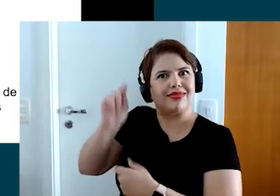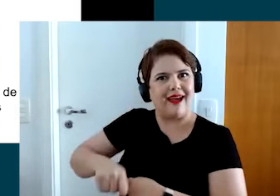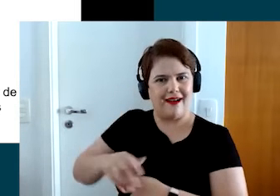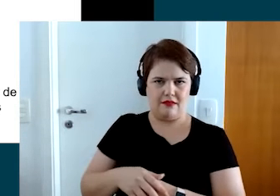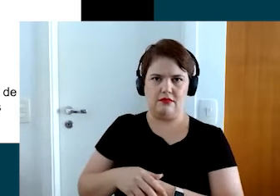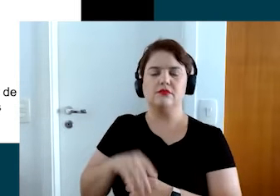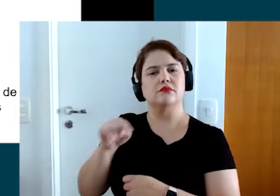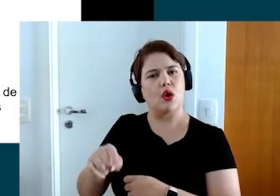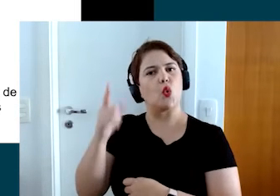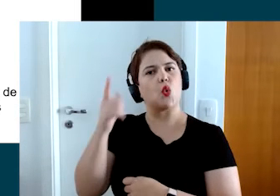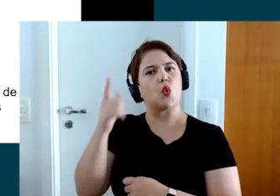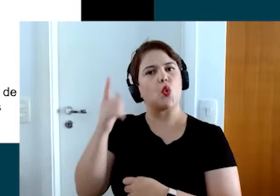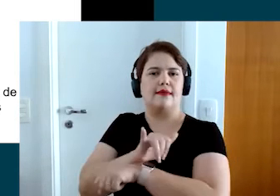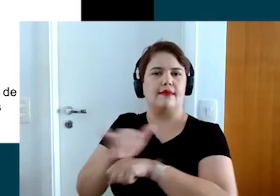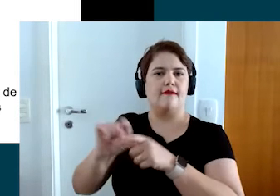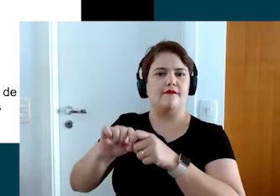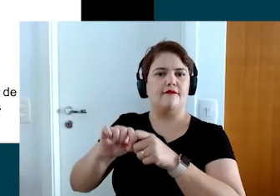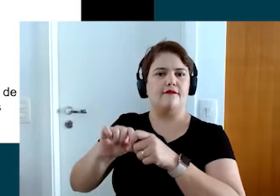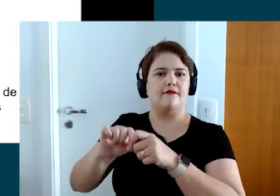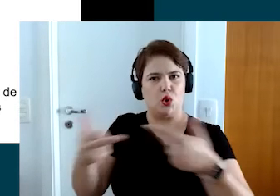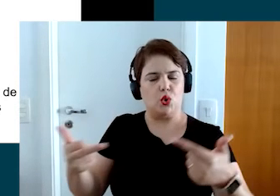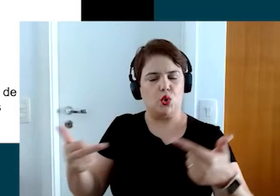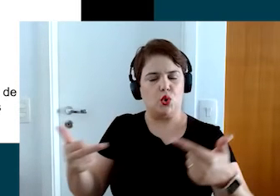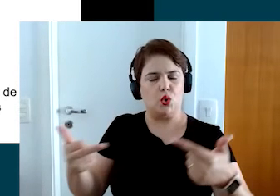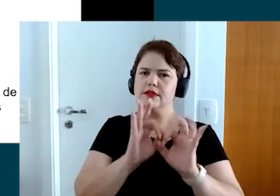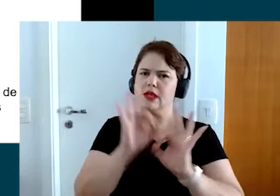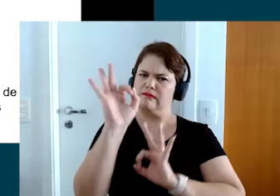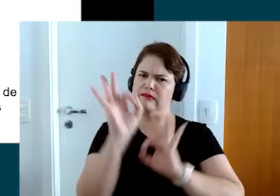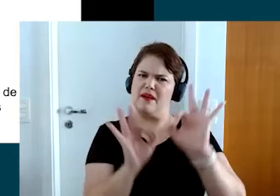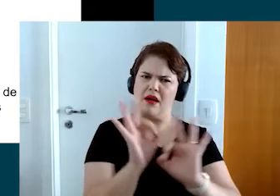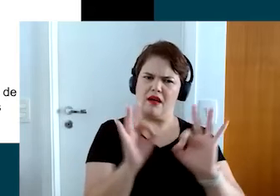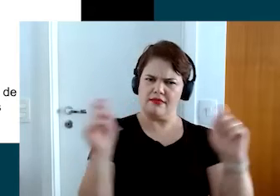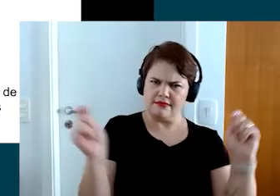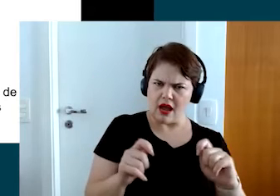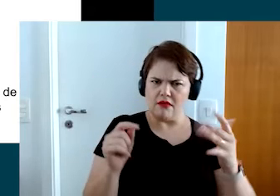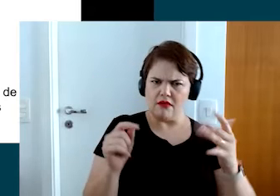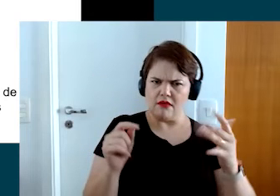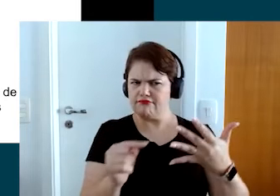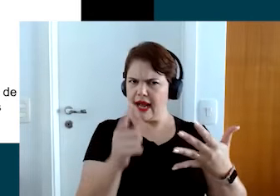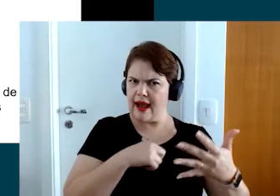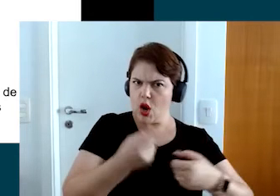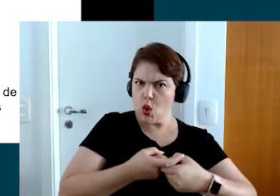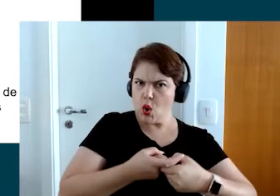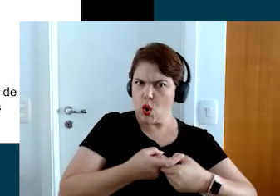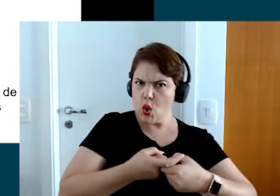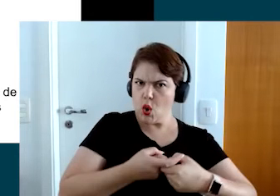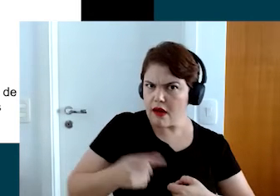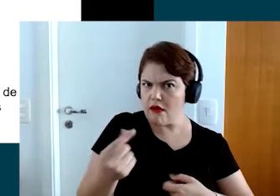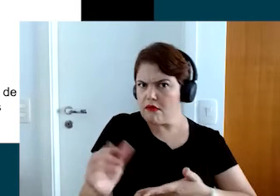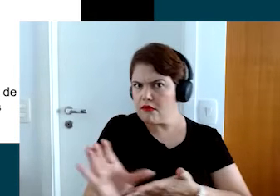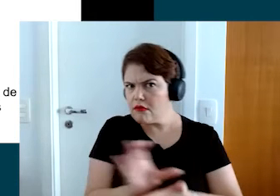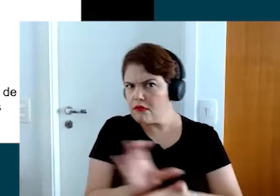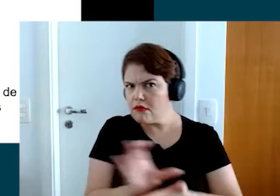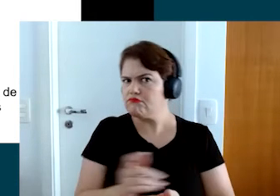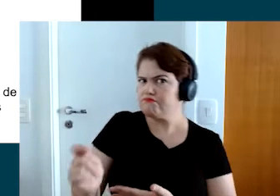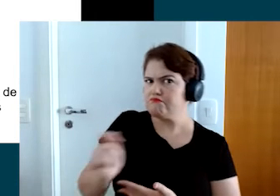fazer estratégias para o meu produto e consigo fazer projeções também para ver se ele vai ser lucrativo, né? Então, se eu sei que o mercado